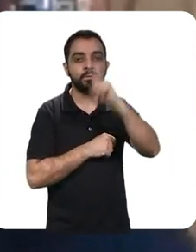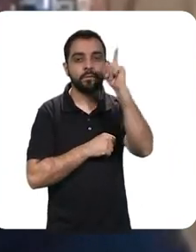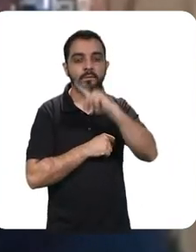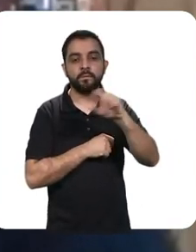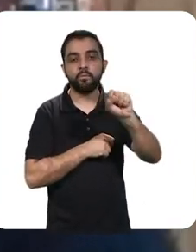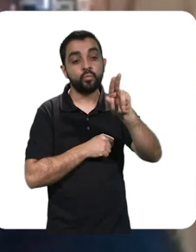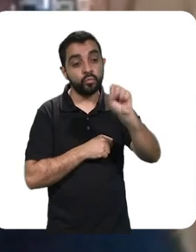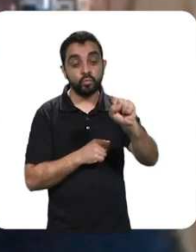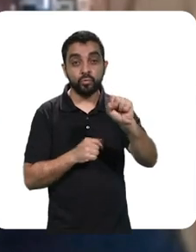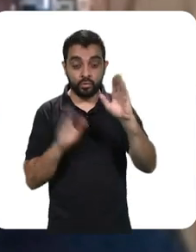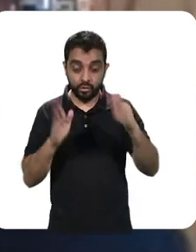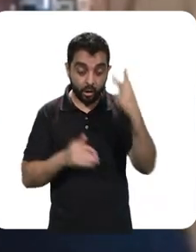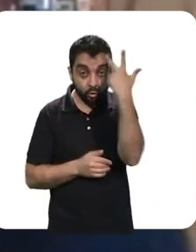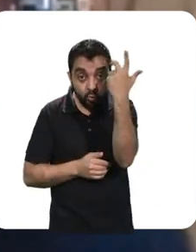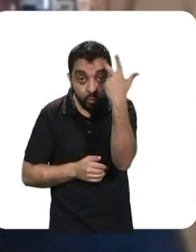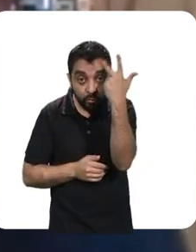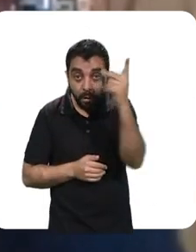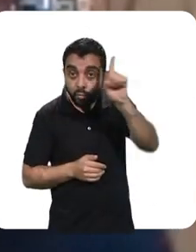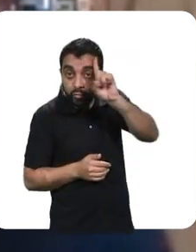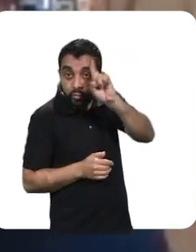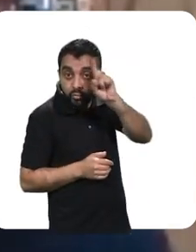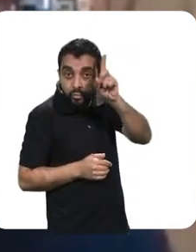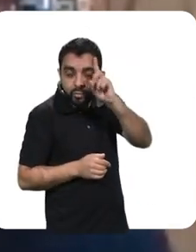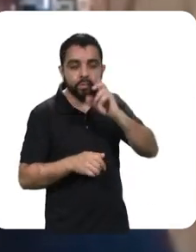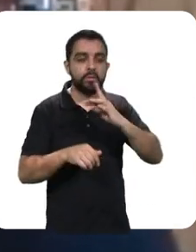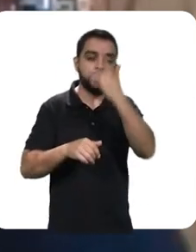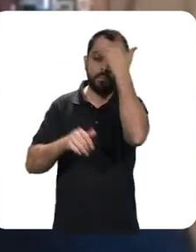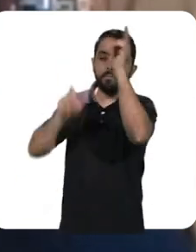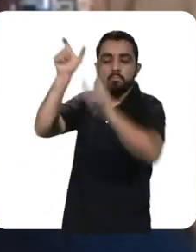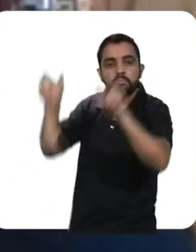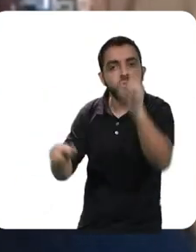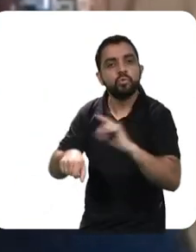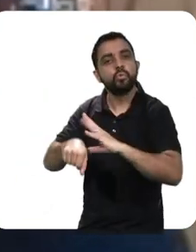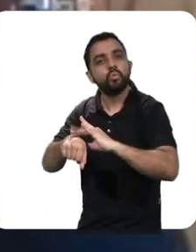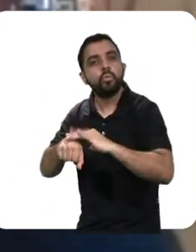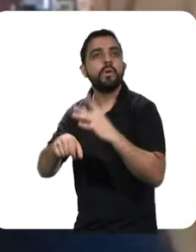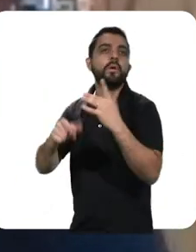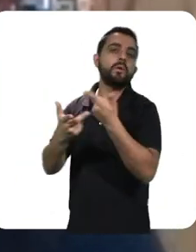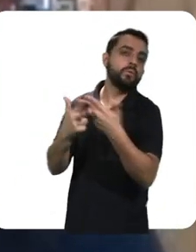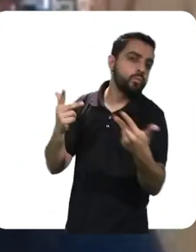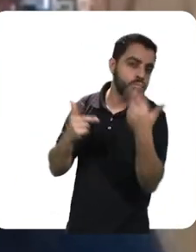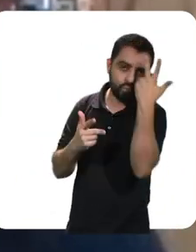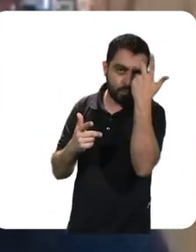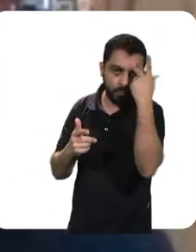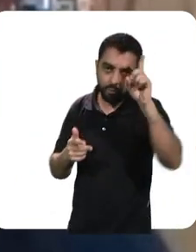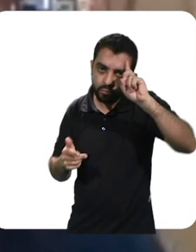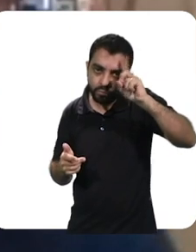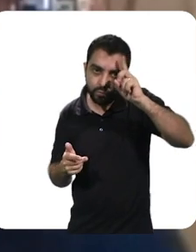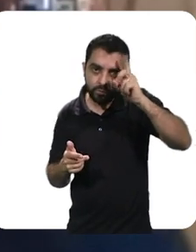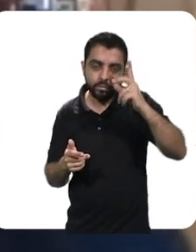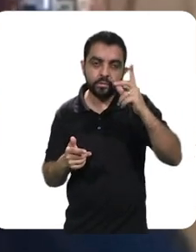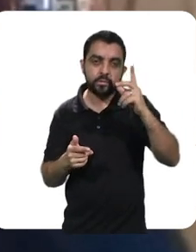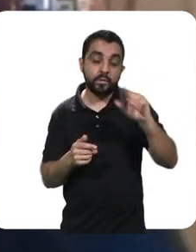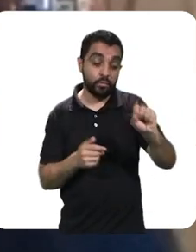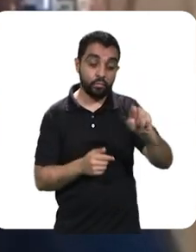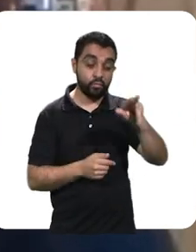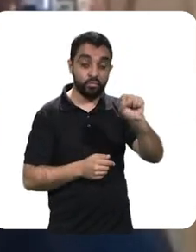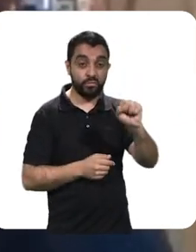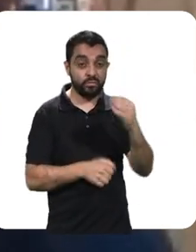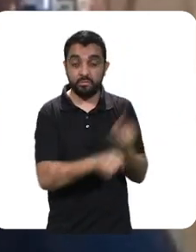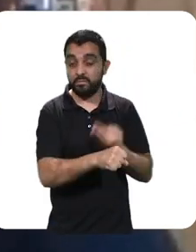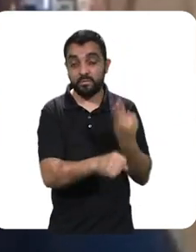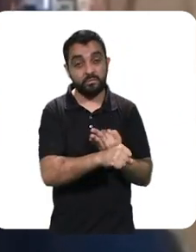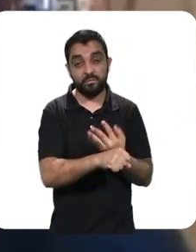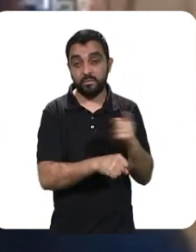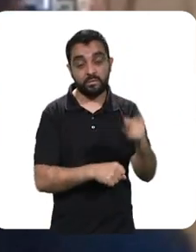dá conta do que ele tem no seu dia a dia, de atender a população no seu dia a dia. E, de repente, num curto espaço